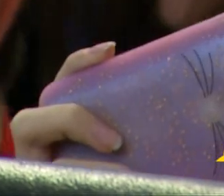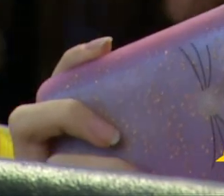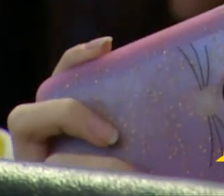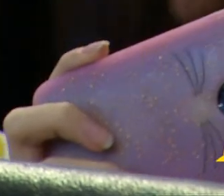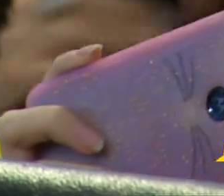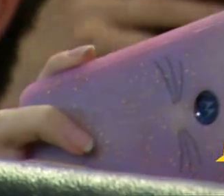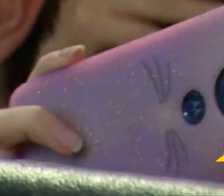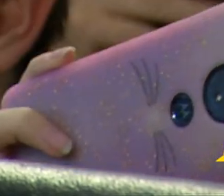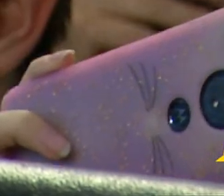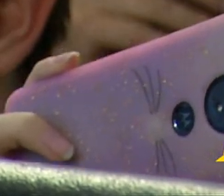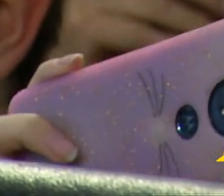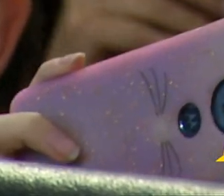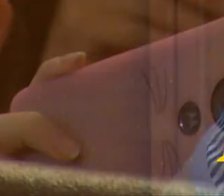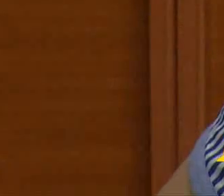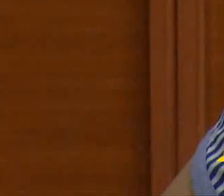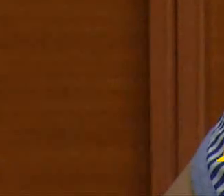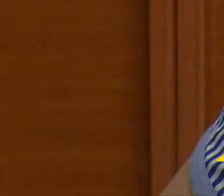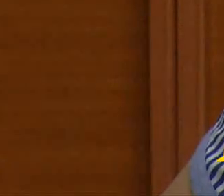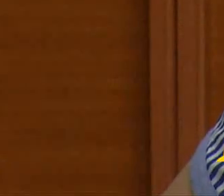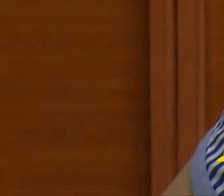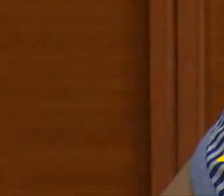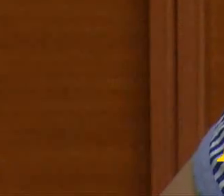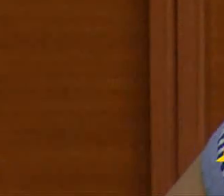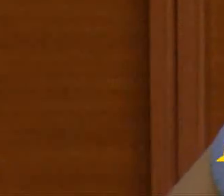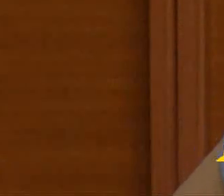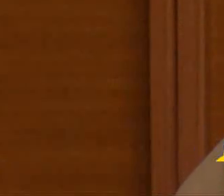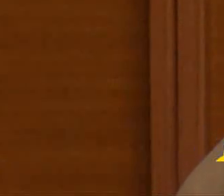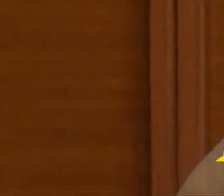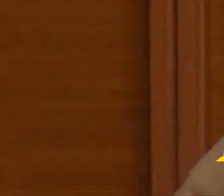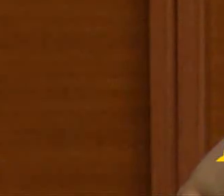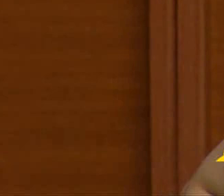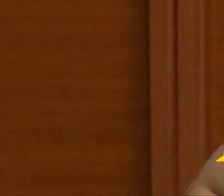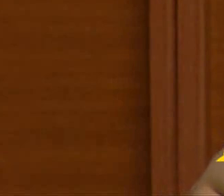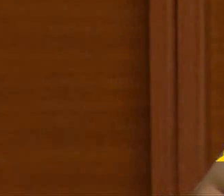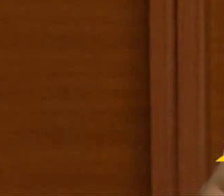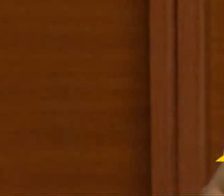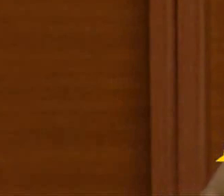ficou. Quem foi, vai, vai,